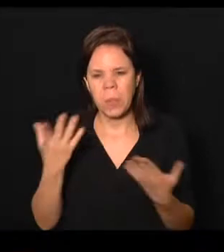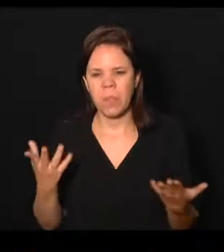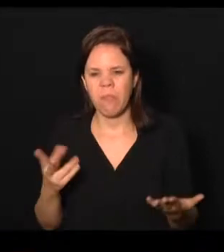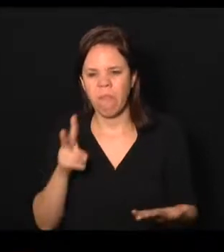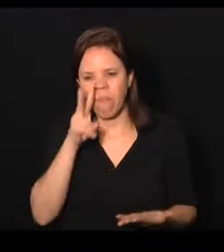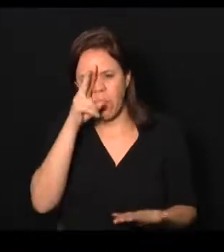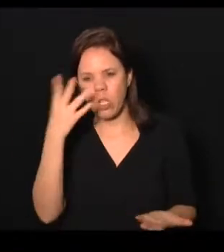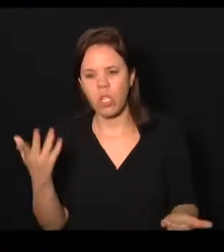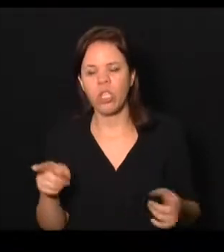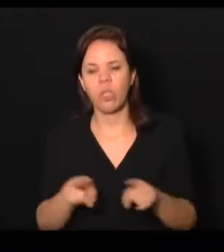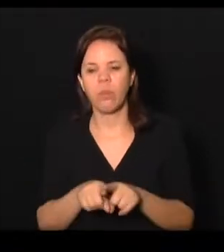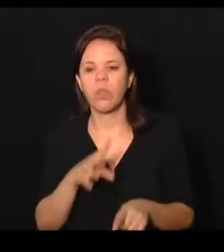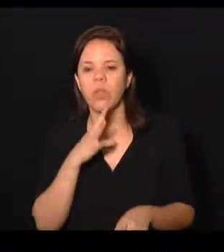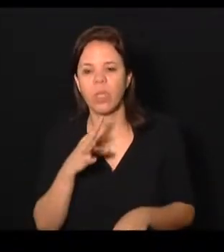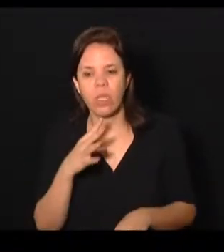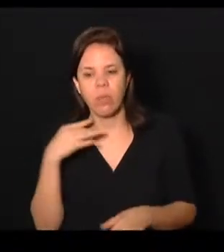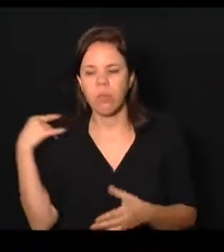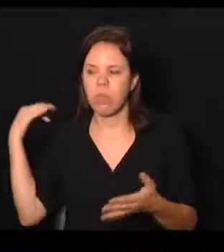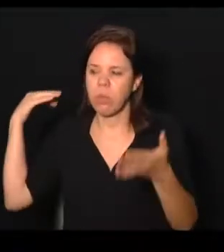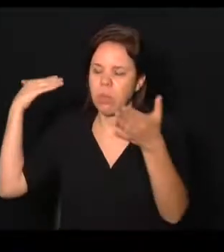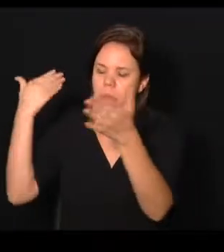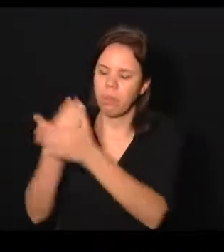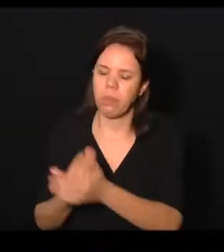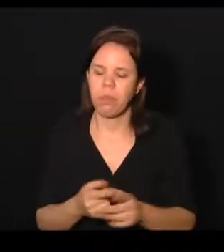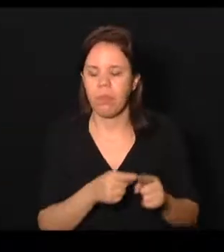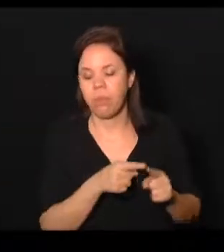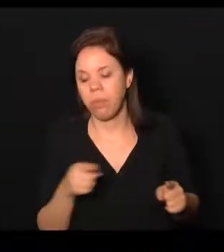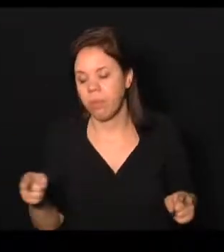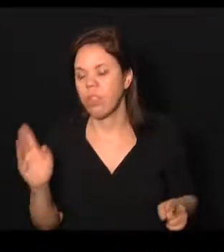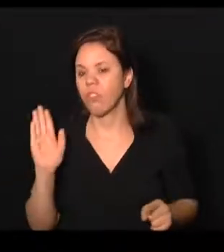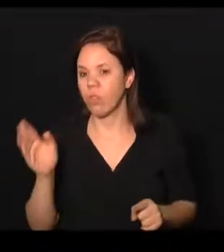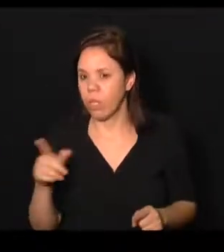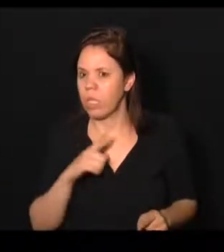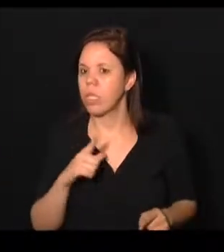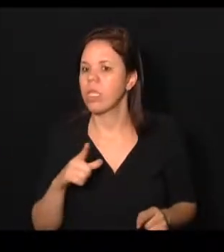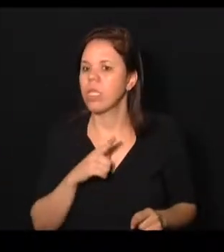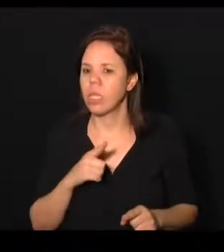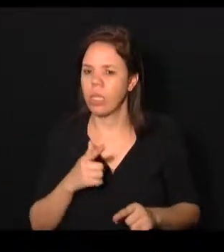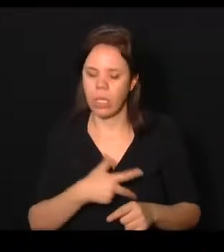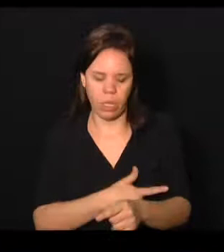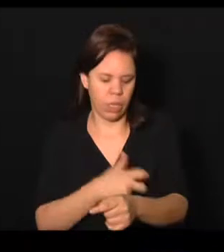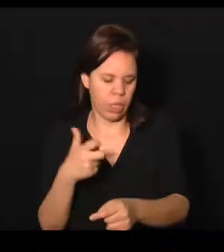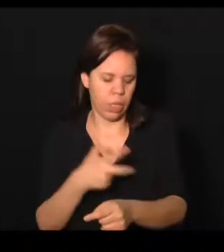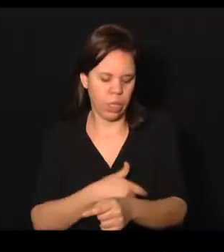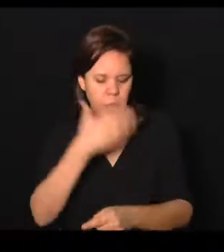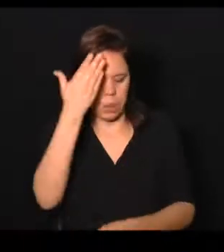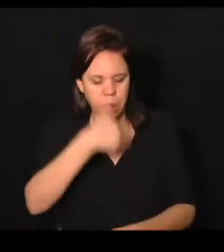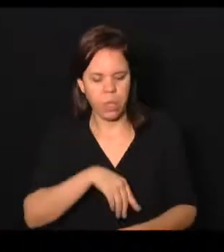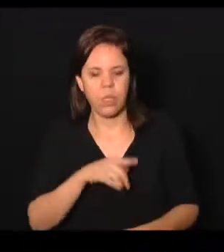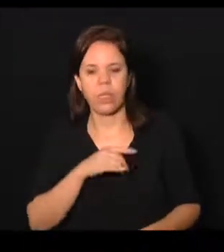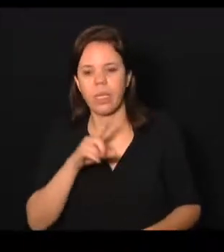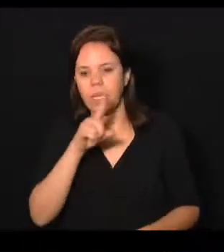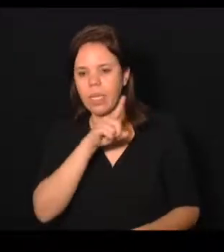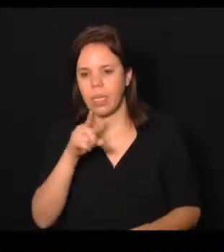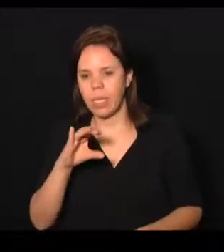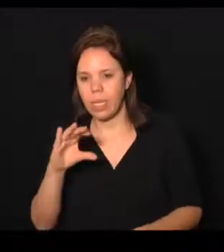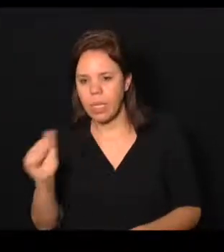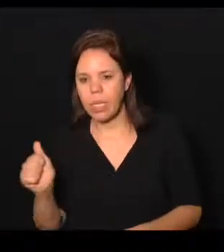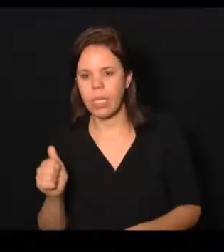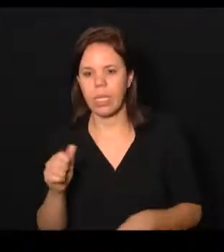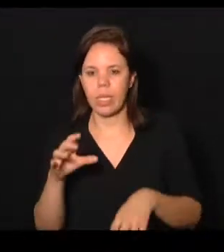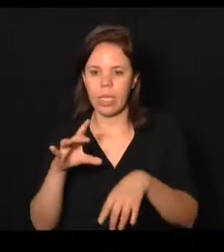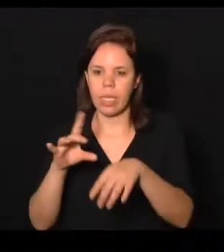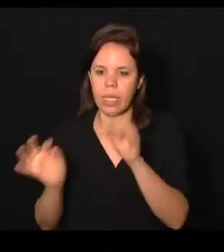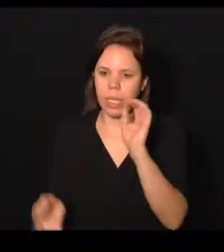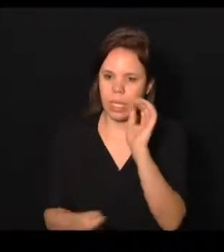conhecidas de conhecidos em relação ao tempo, a gente já tem exames. Mas, por exemplo, para a zika, para a dengue,